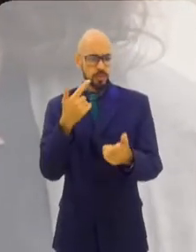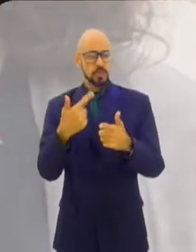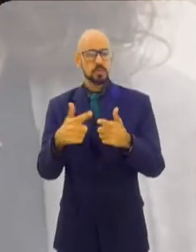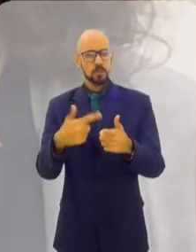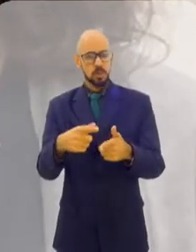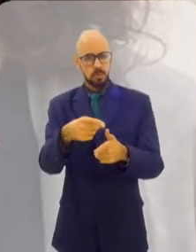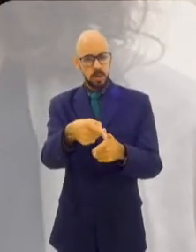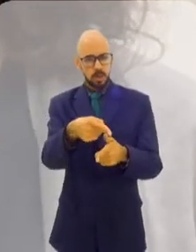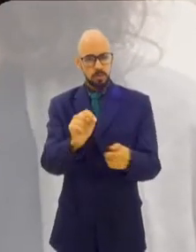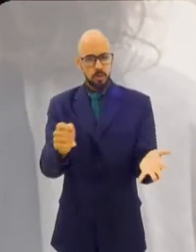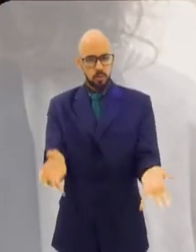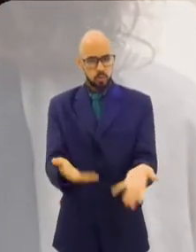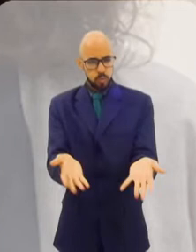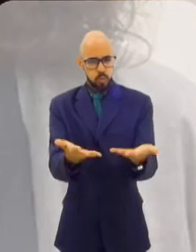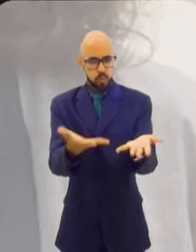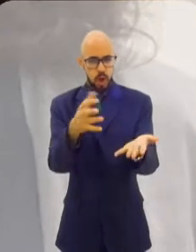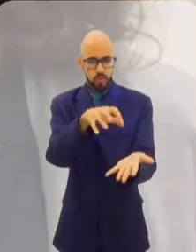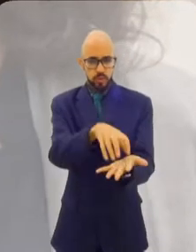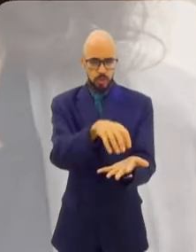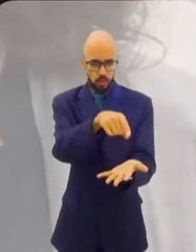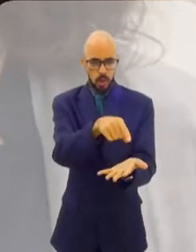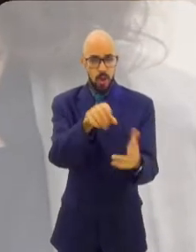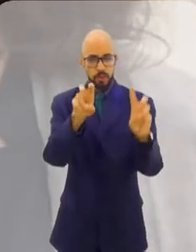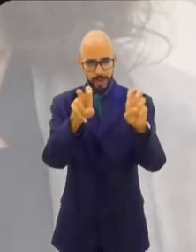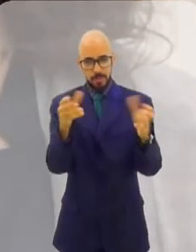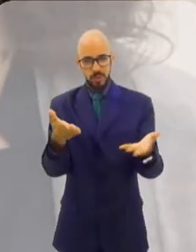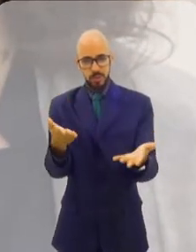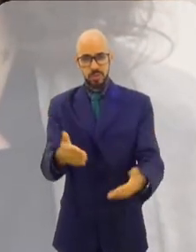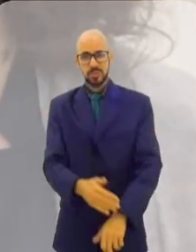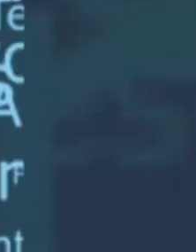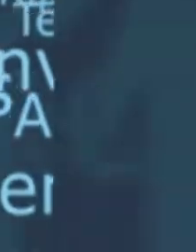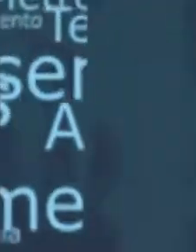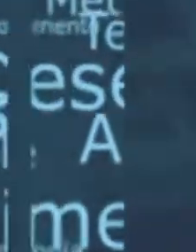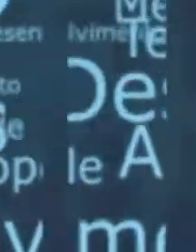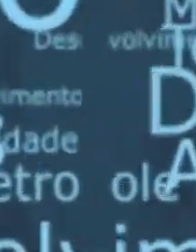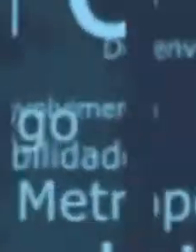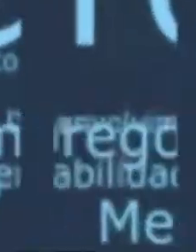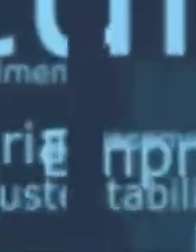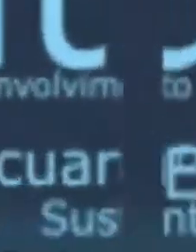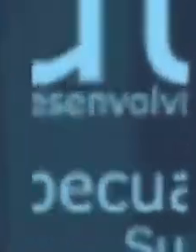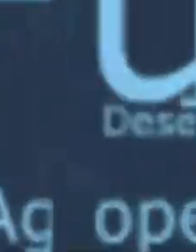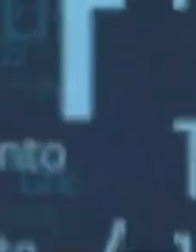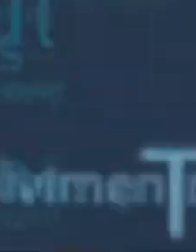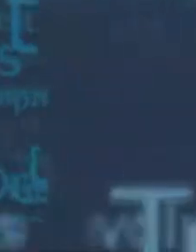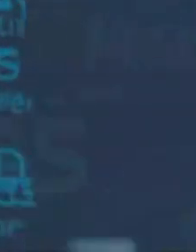e impulsionar o setor é um tema do rio em Foco que começa agora